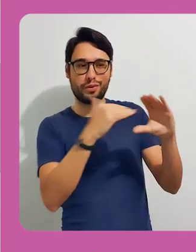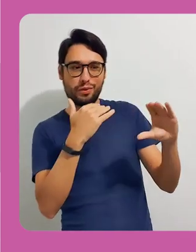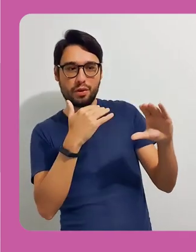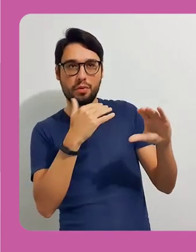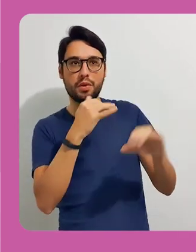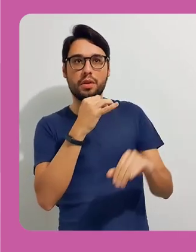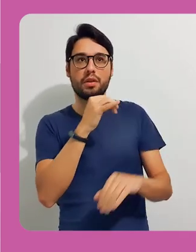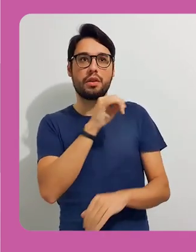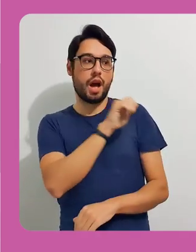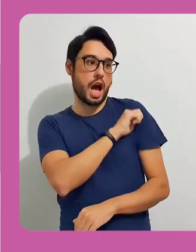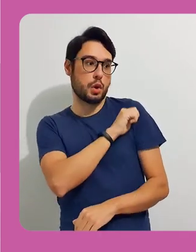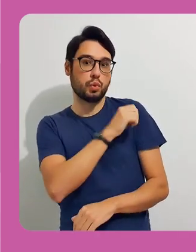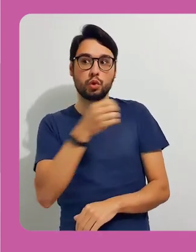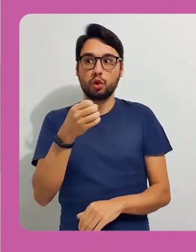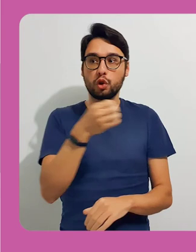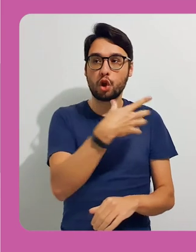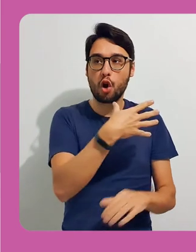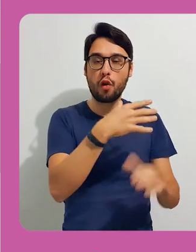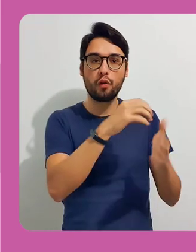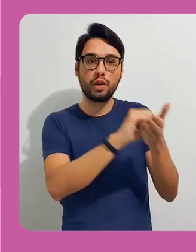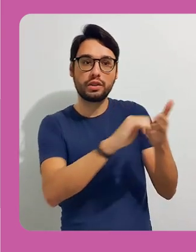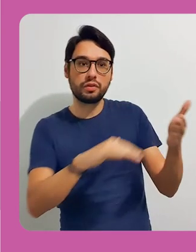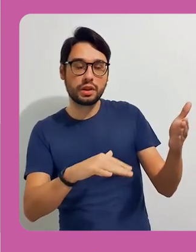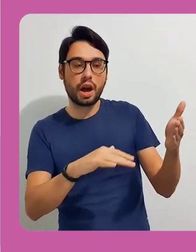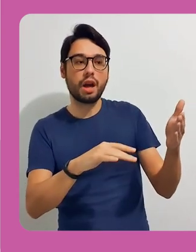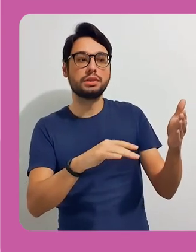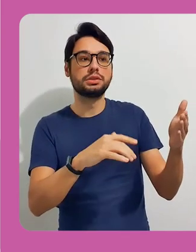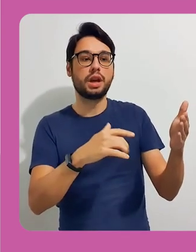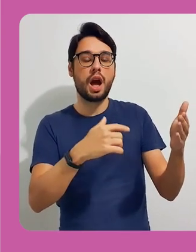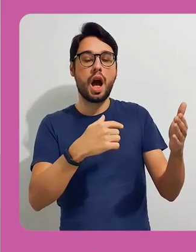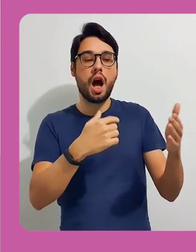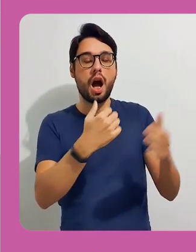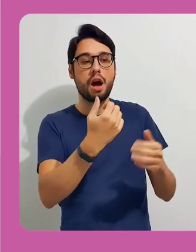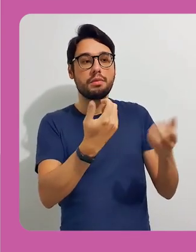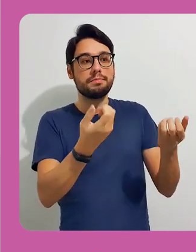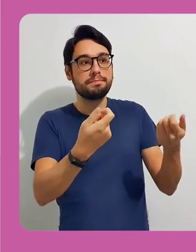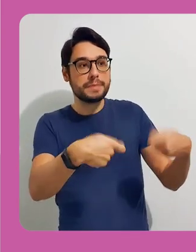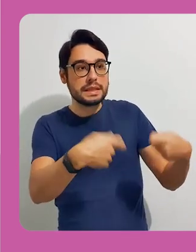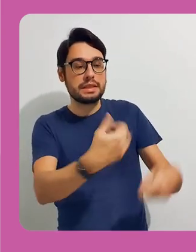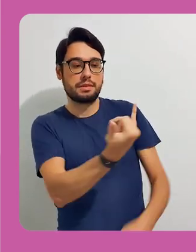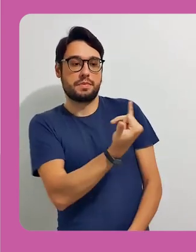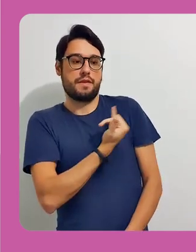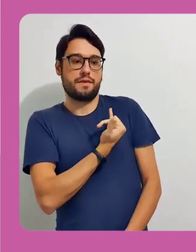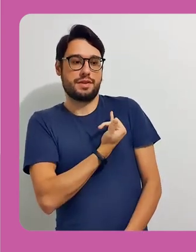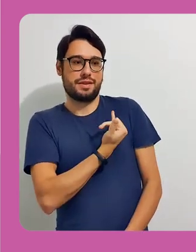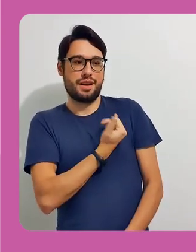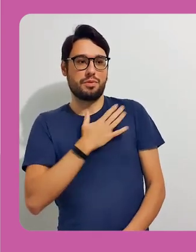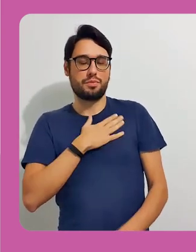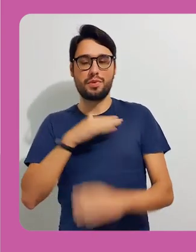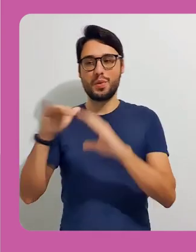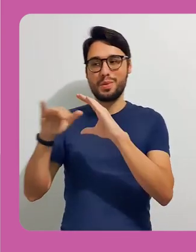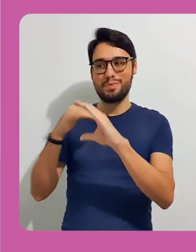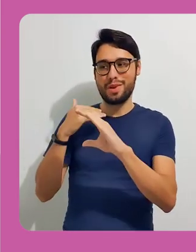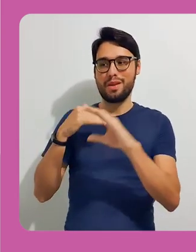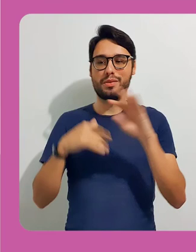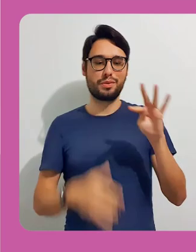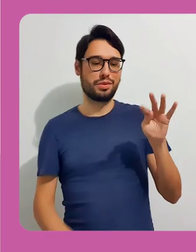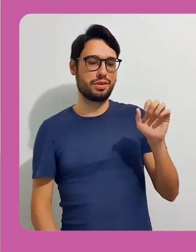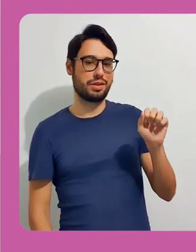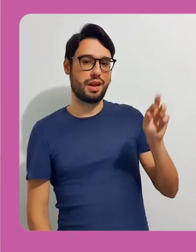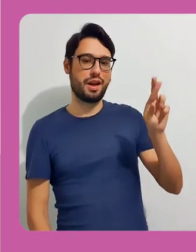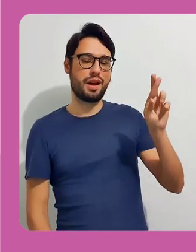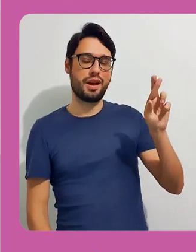isso só é possível se tiver essa data de entrega aqui é a marcada e notificação